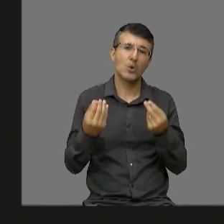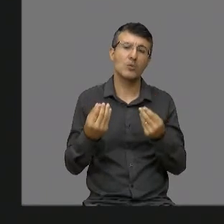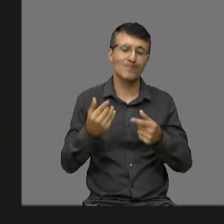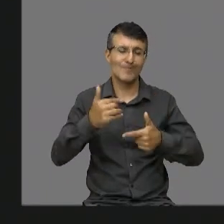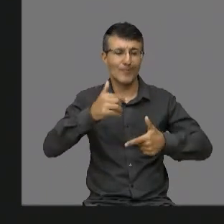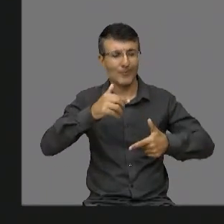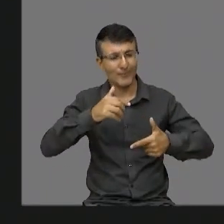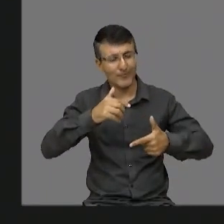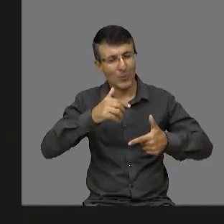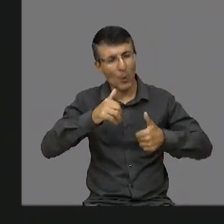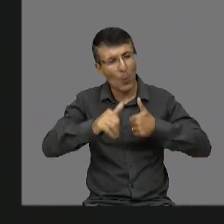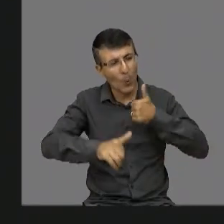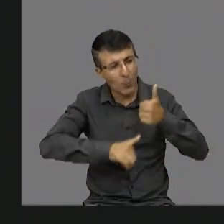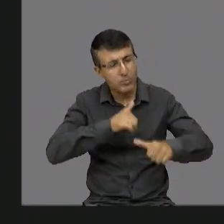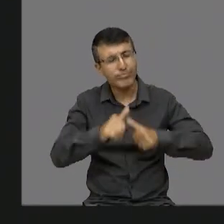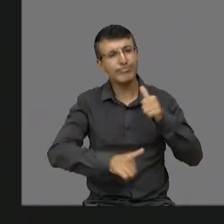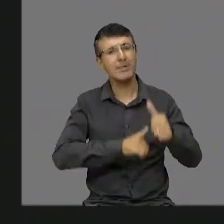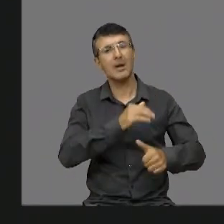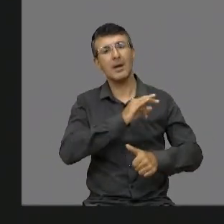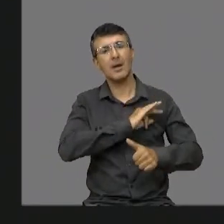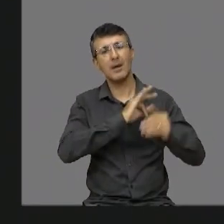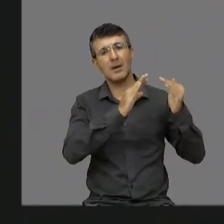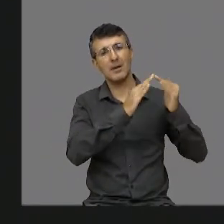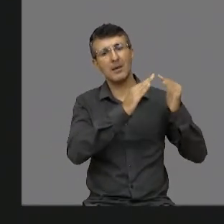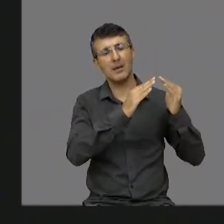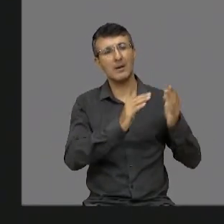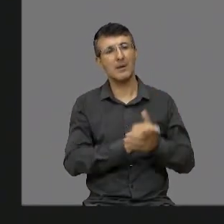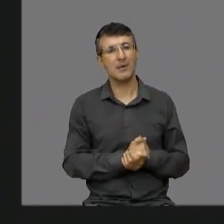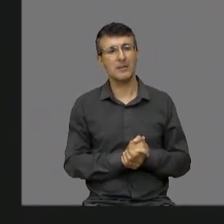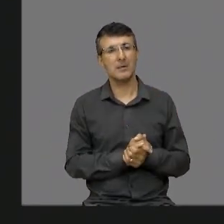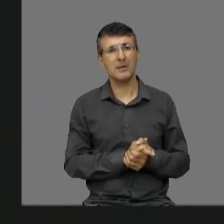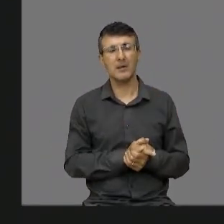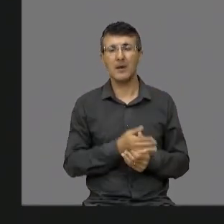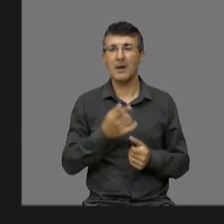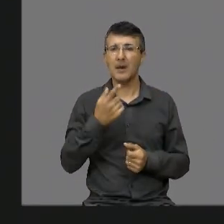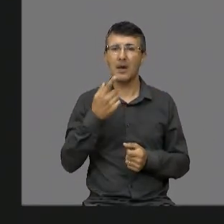um relato de uma presidente da associação